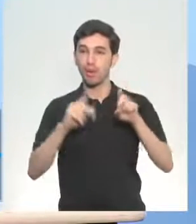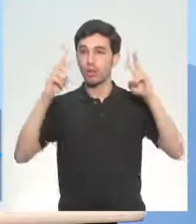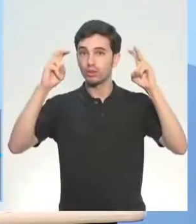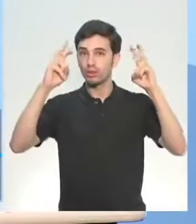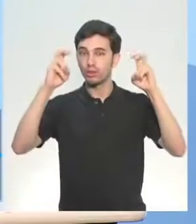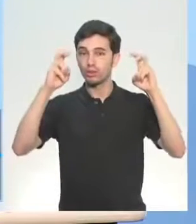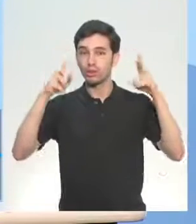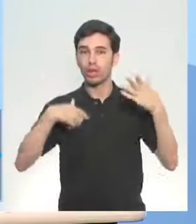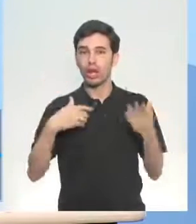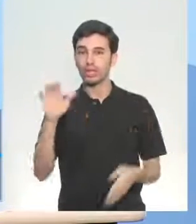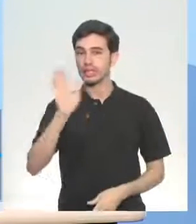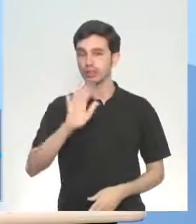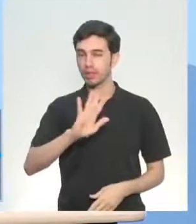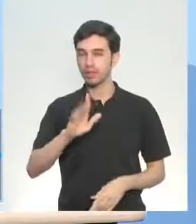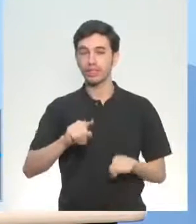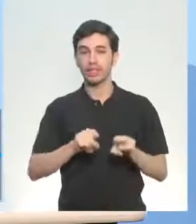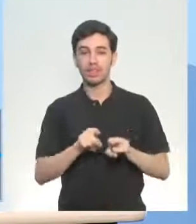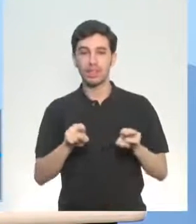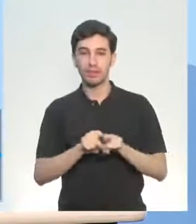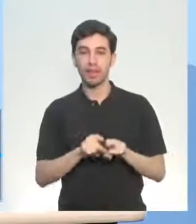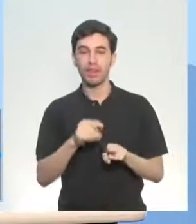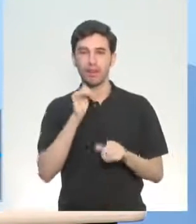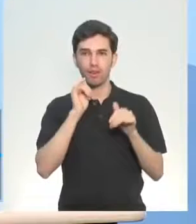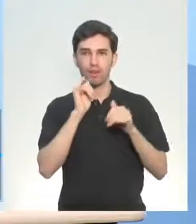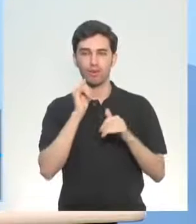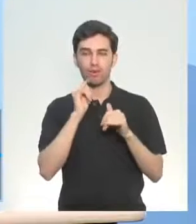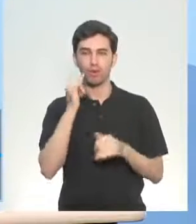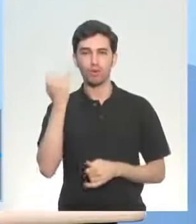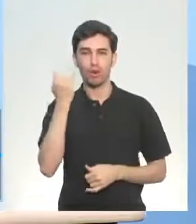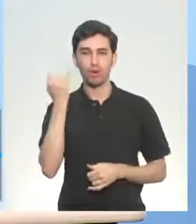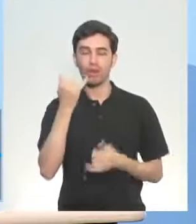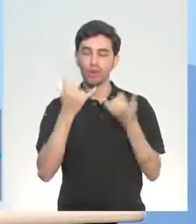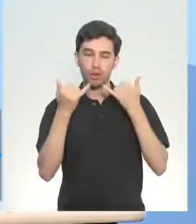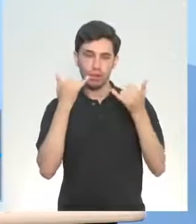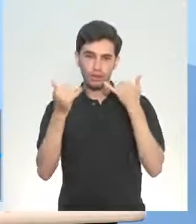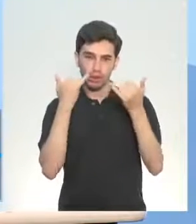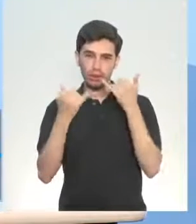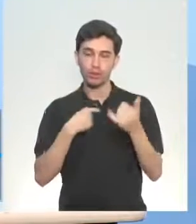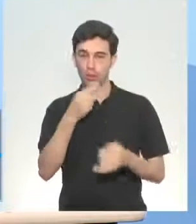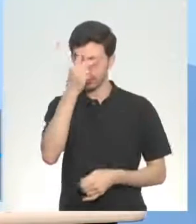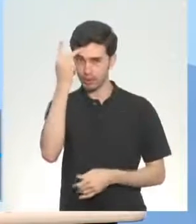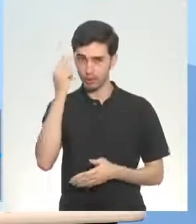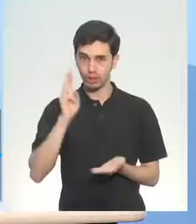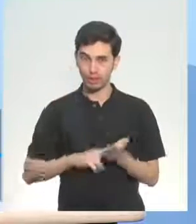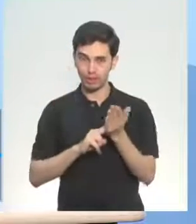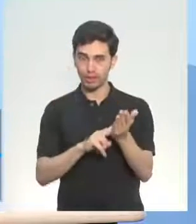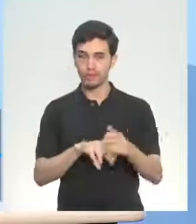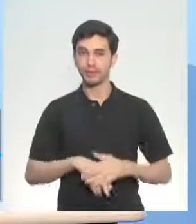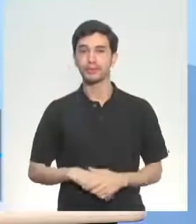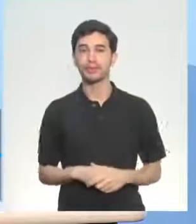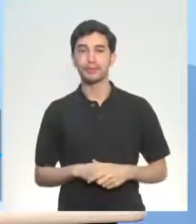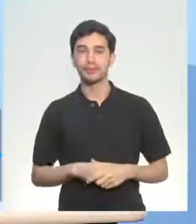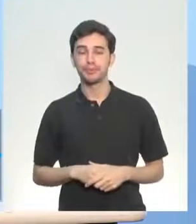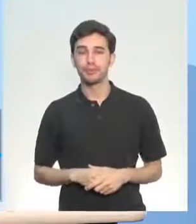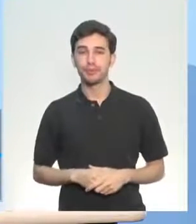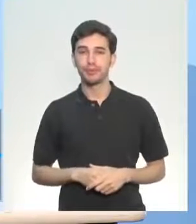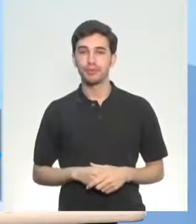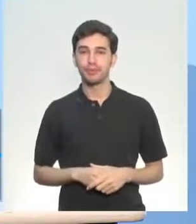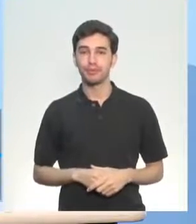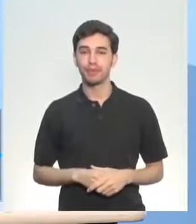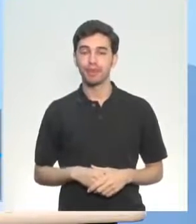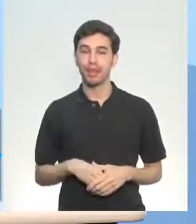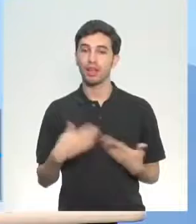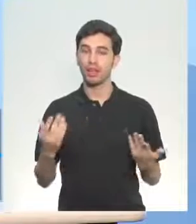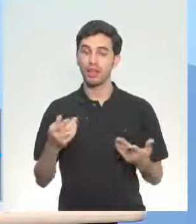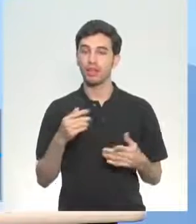carta, despedida e informações do remetente. A Procláudia colocou objetivo acerca do que